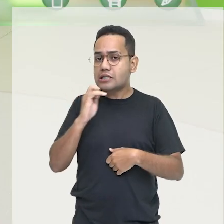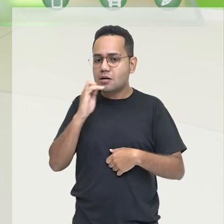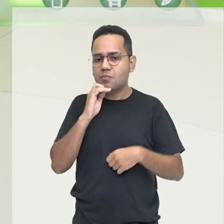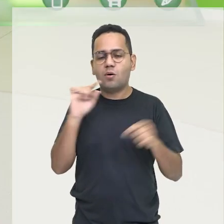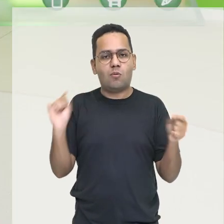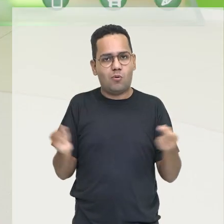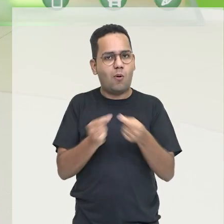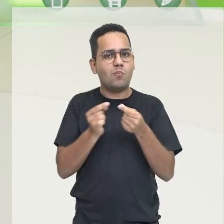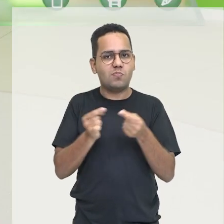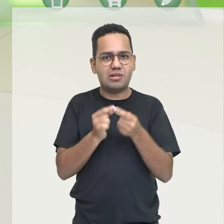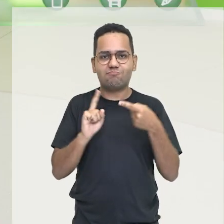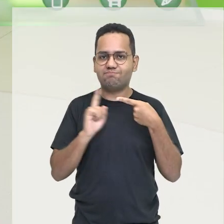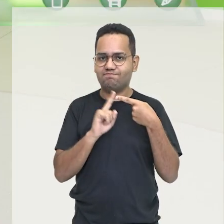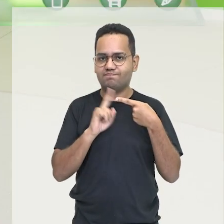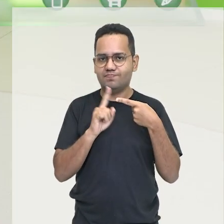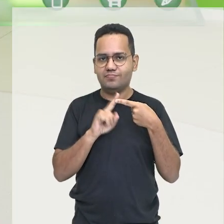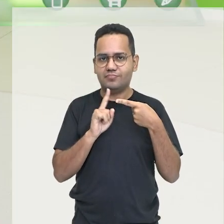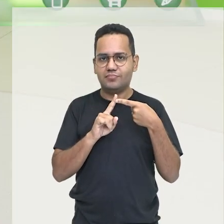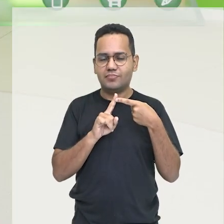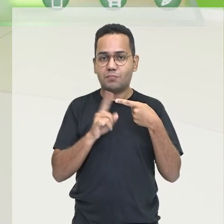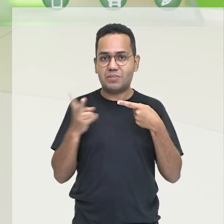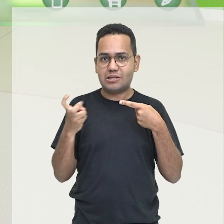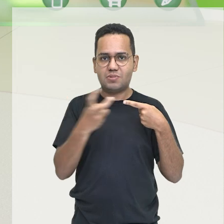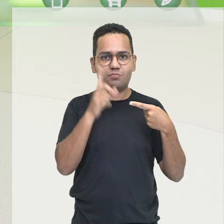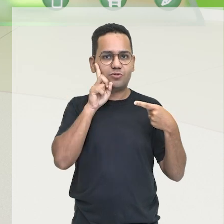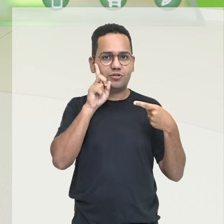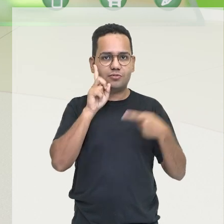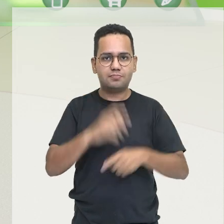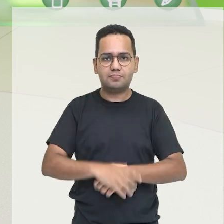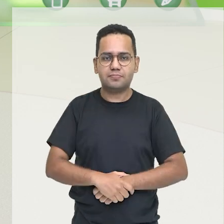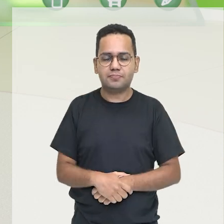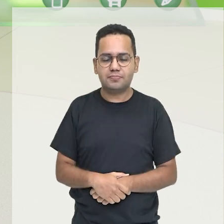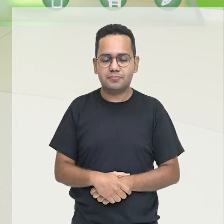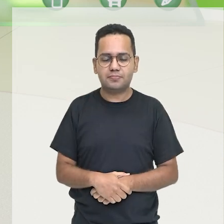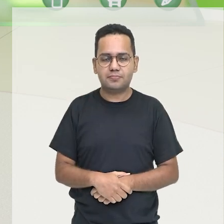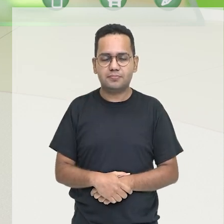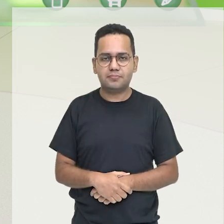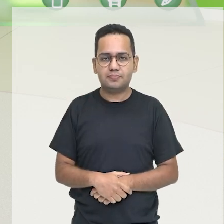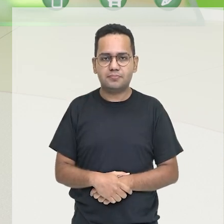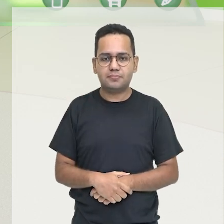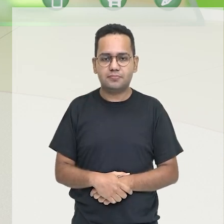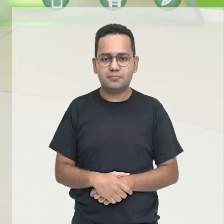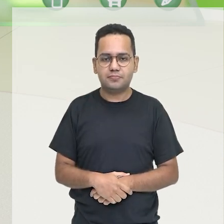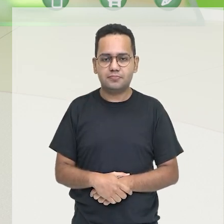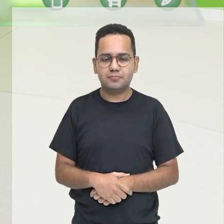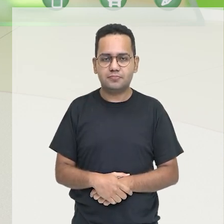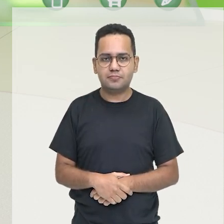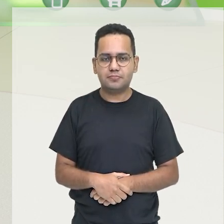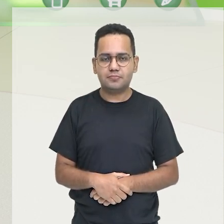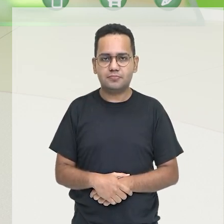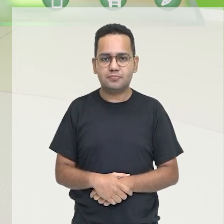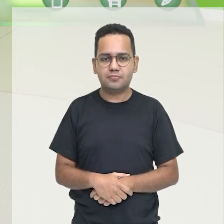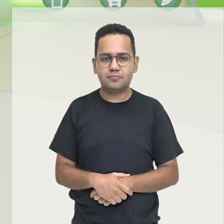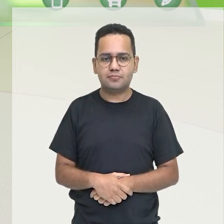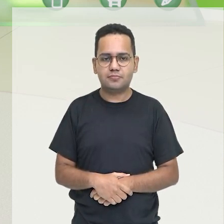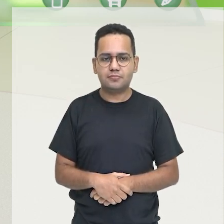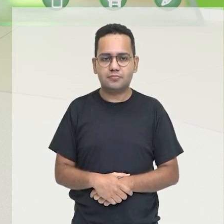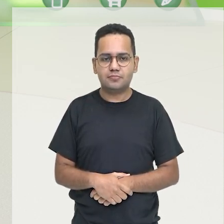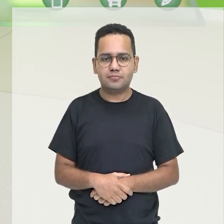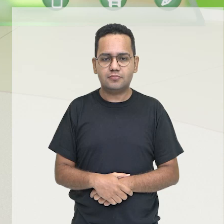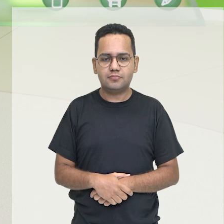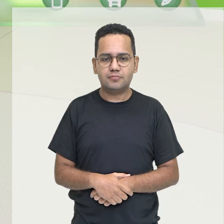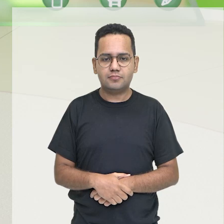são aplicações da condução no cotidiano. Então, agora você já está